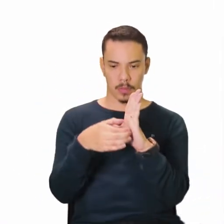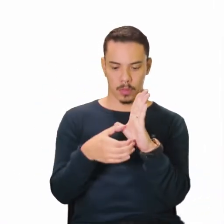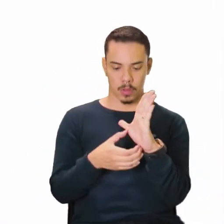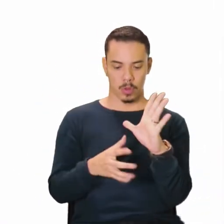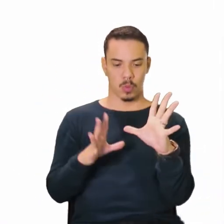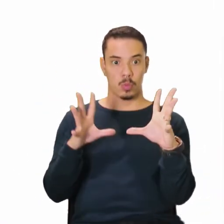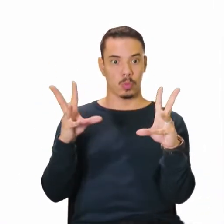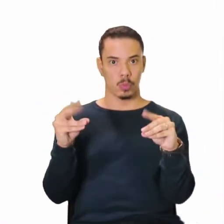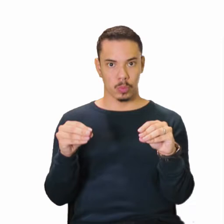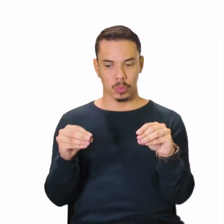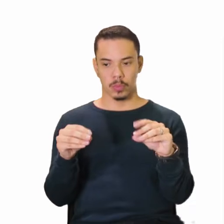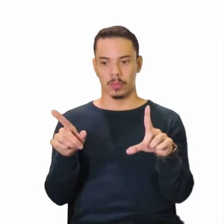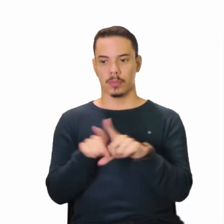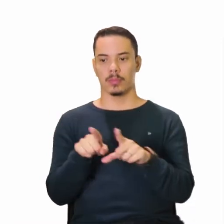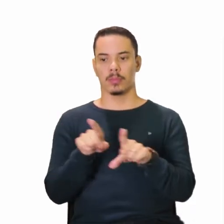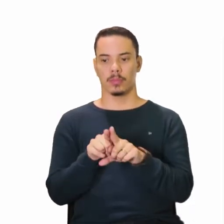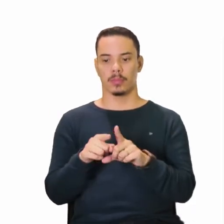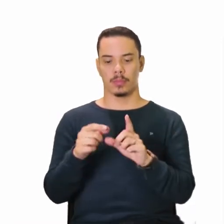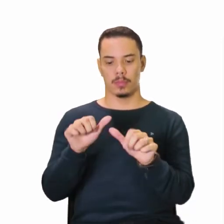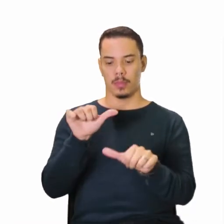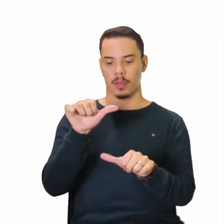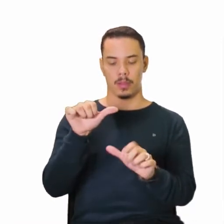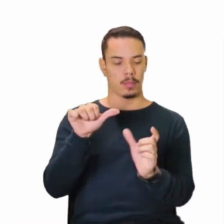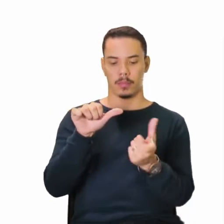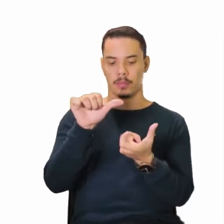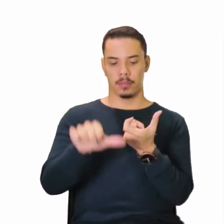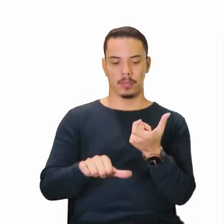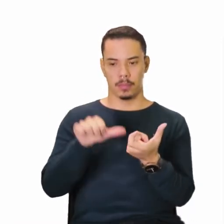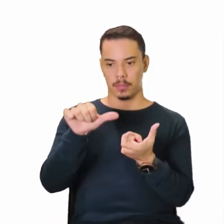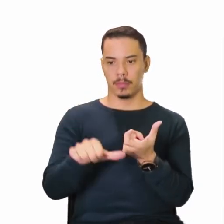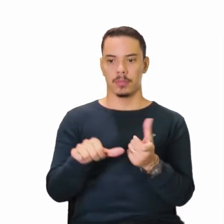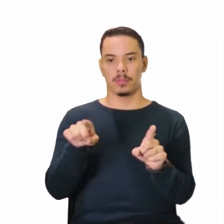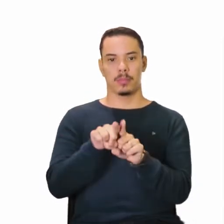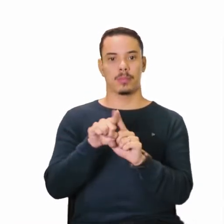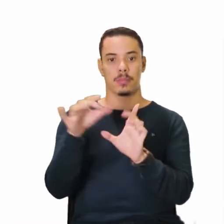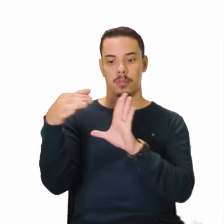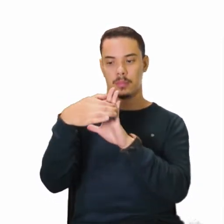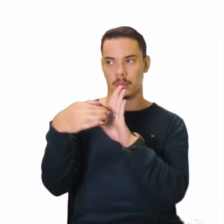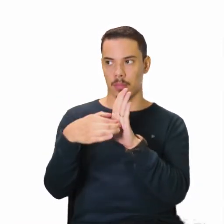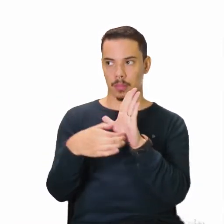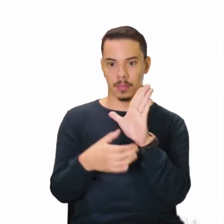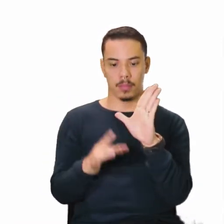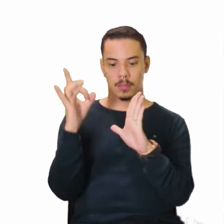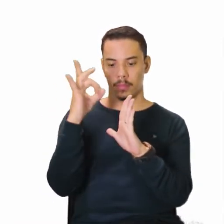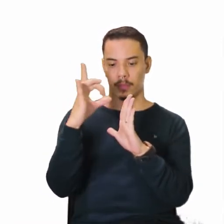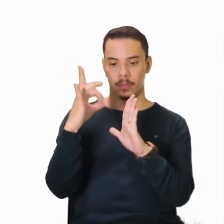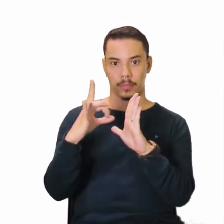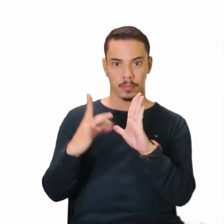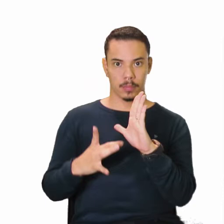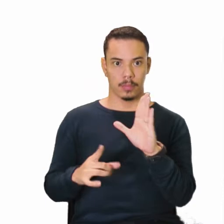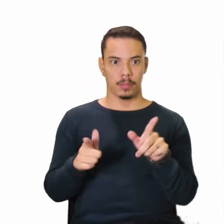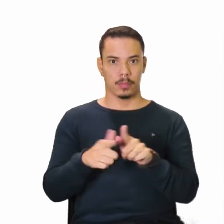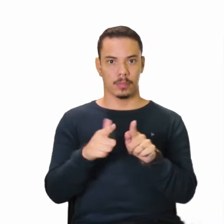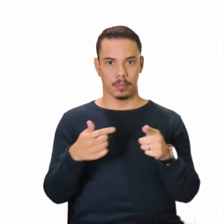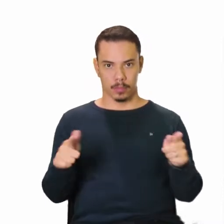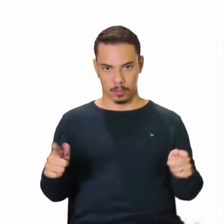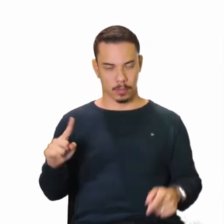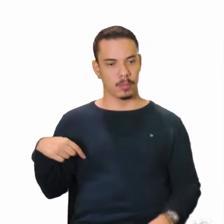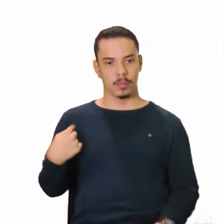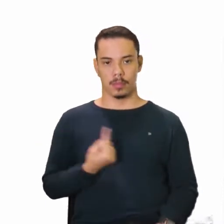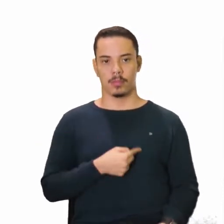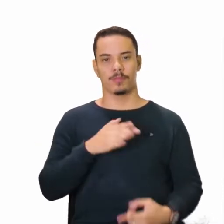aí, quanto à flexão, quanto à classificação de cada classe gramatical que estamos